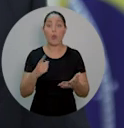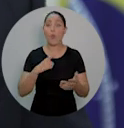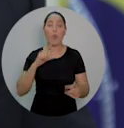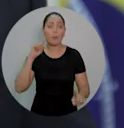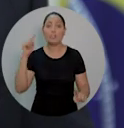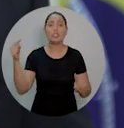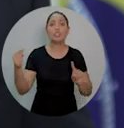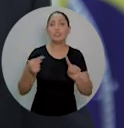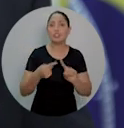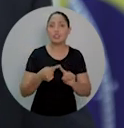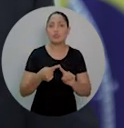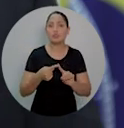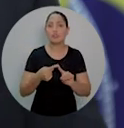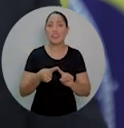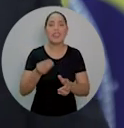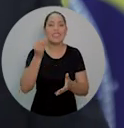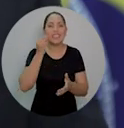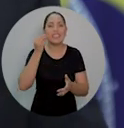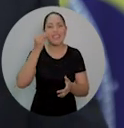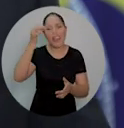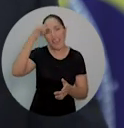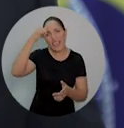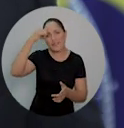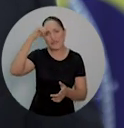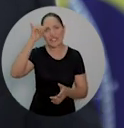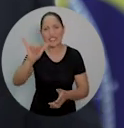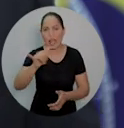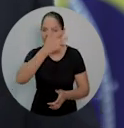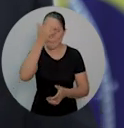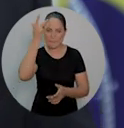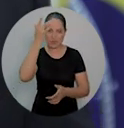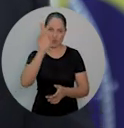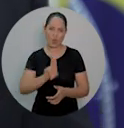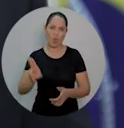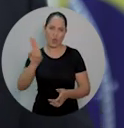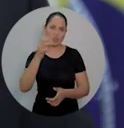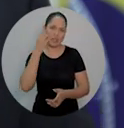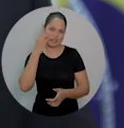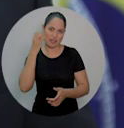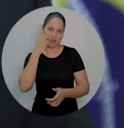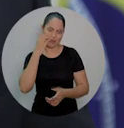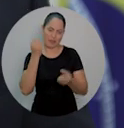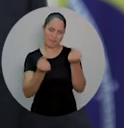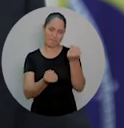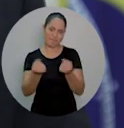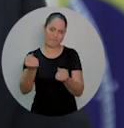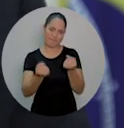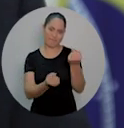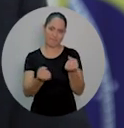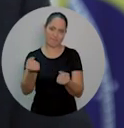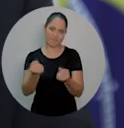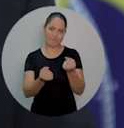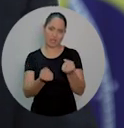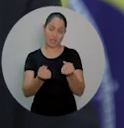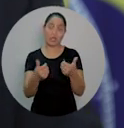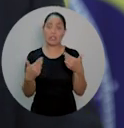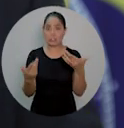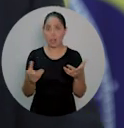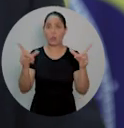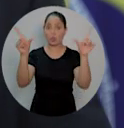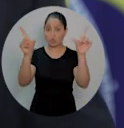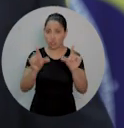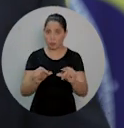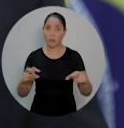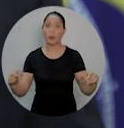medida teve por motivação a tentativa de evitar o uso do celular ao volante e, consequentemente, a diminuição de casos de